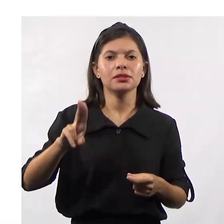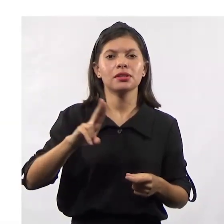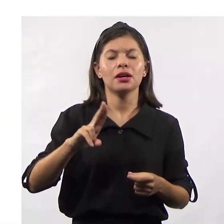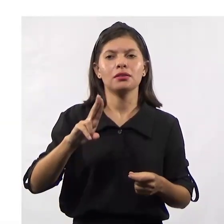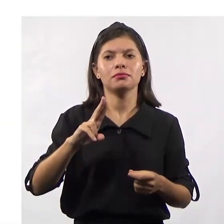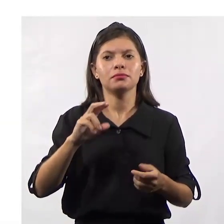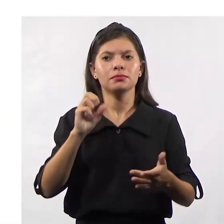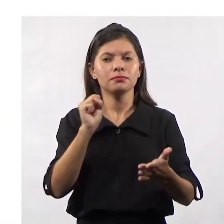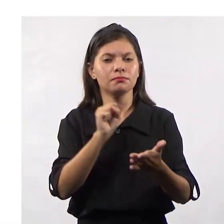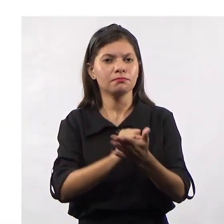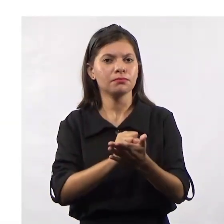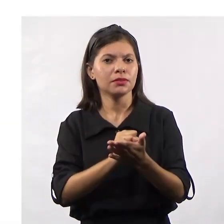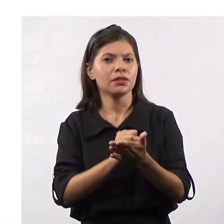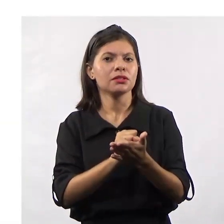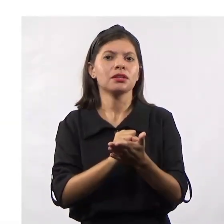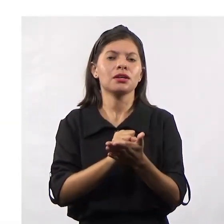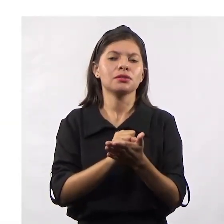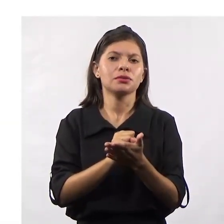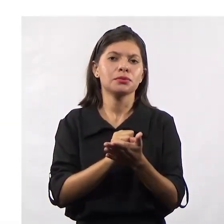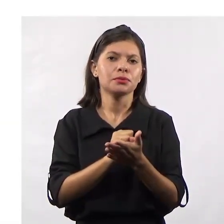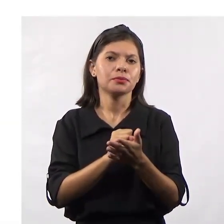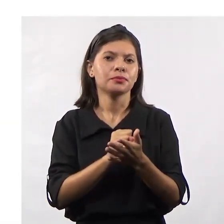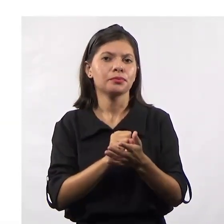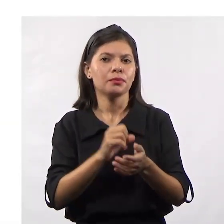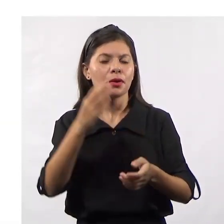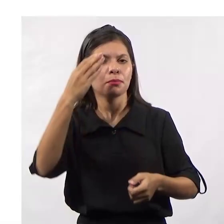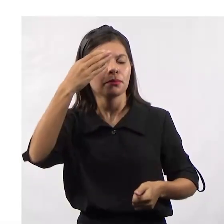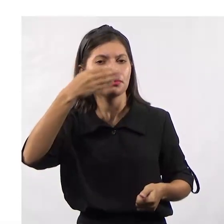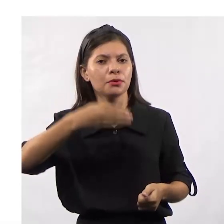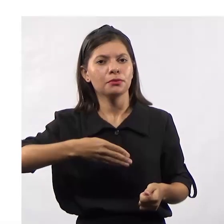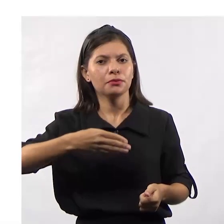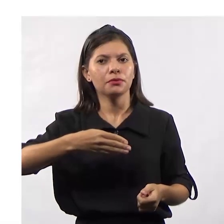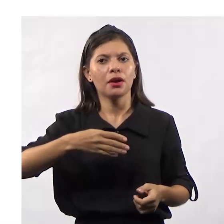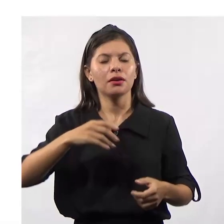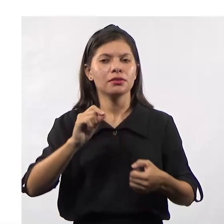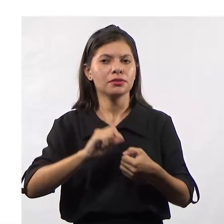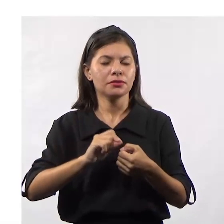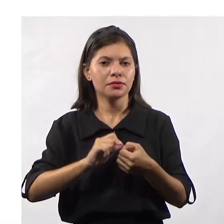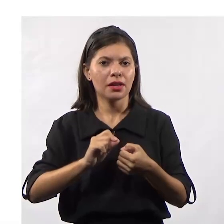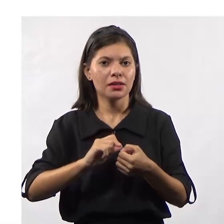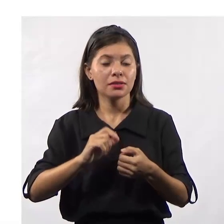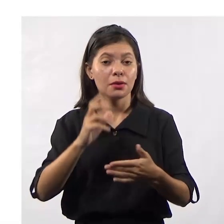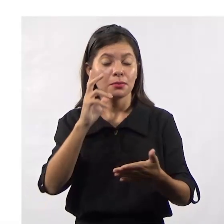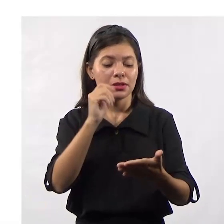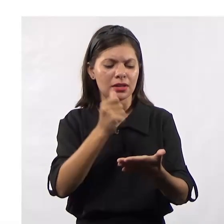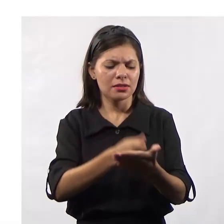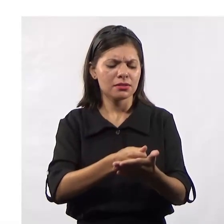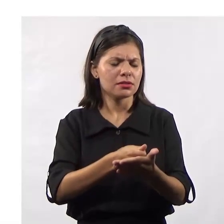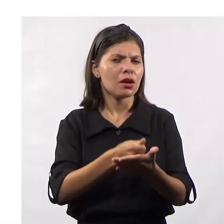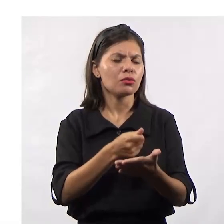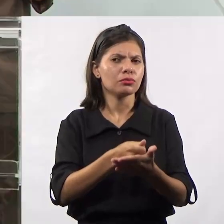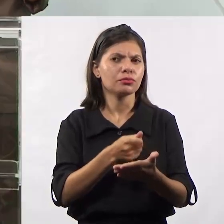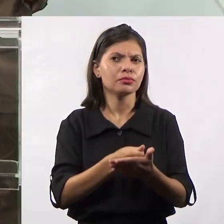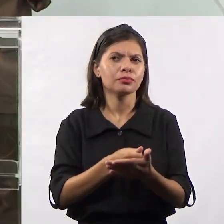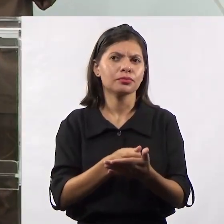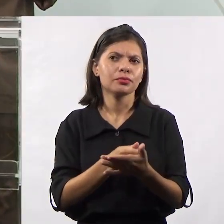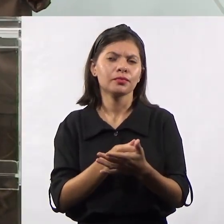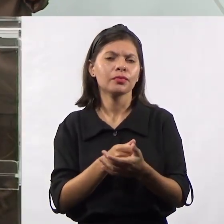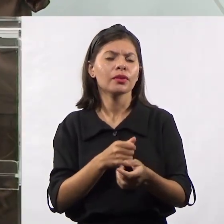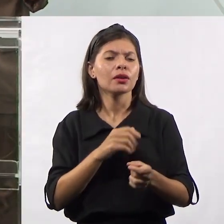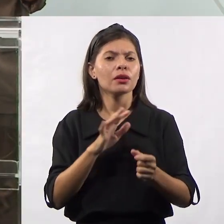registros cadastrais para efeito de atesto de cumprimento de obrigações previstos nessa lei. Olha aí, vamos supor, eles